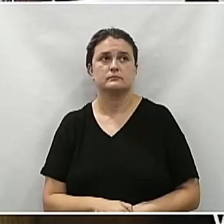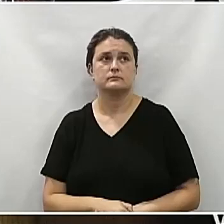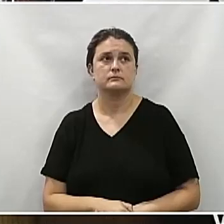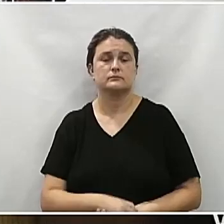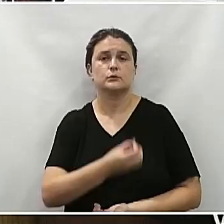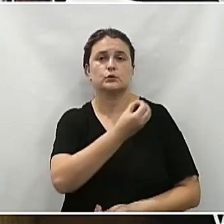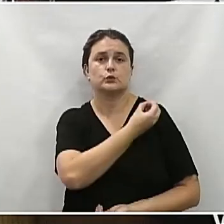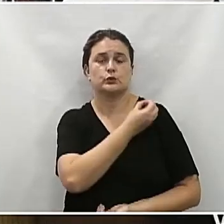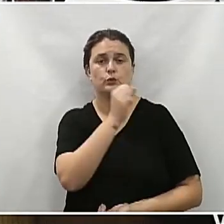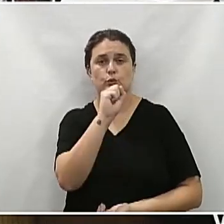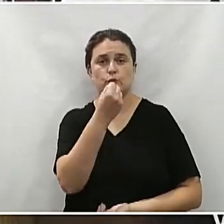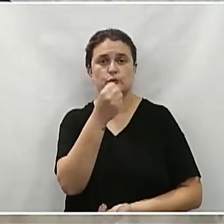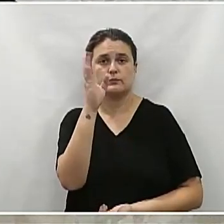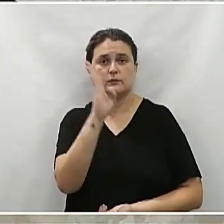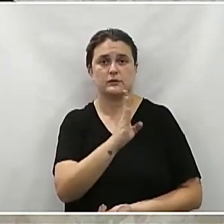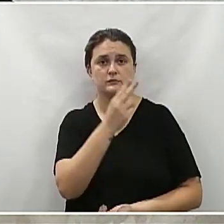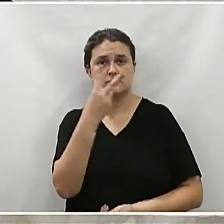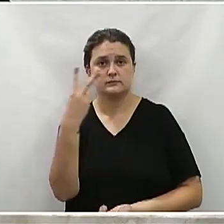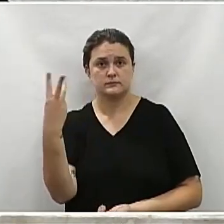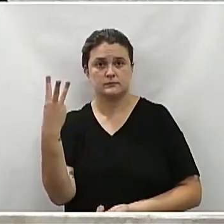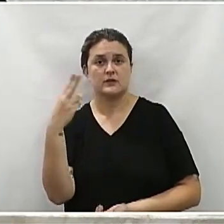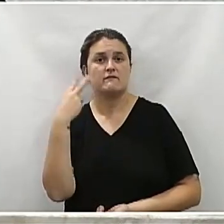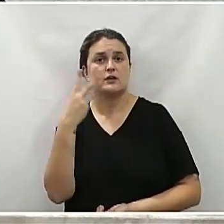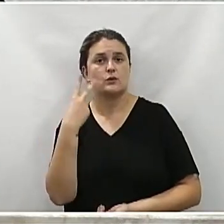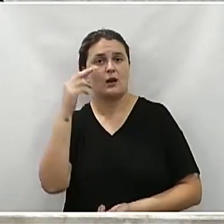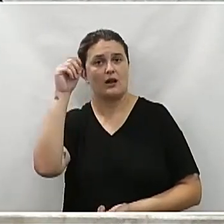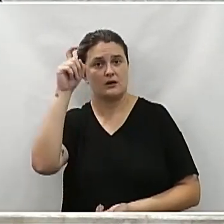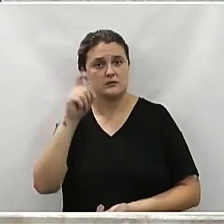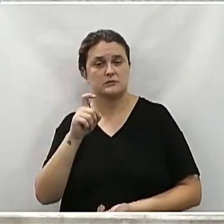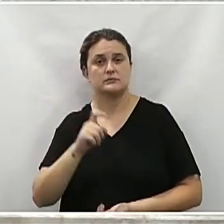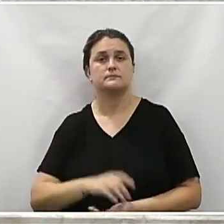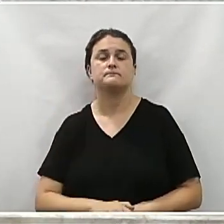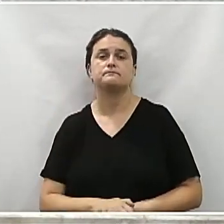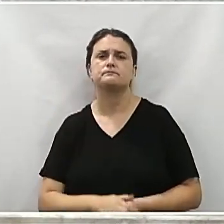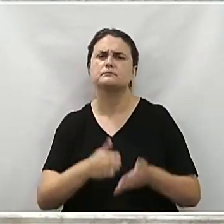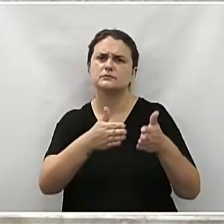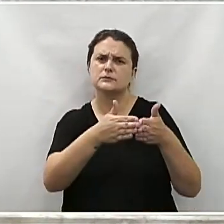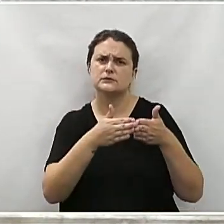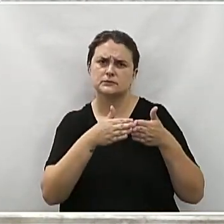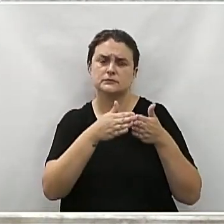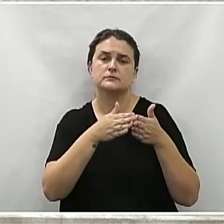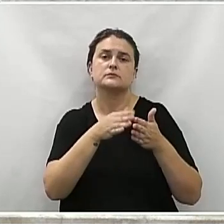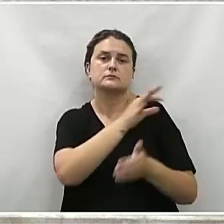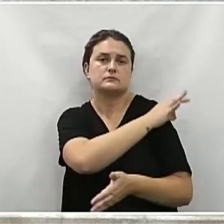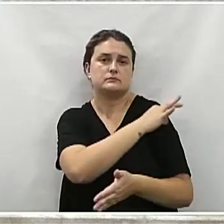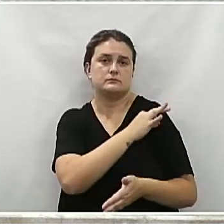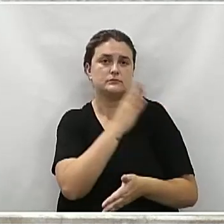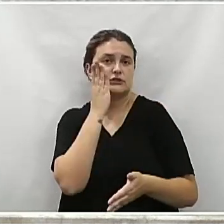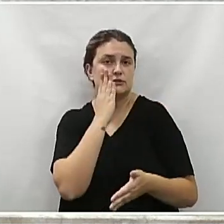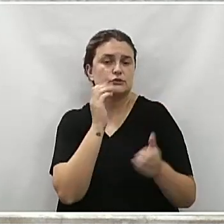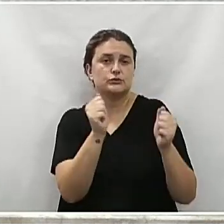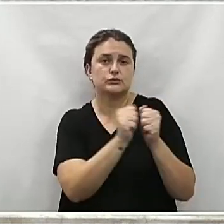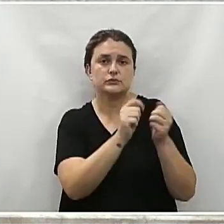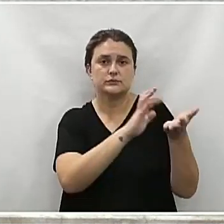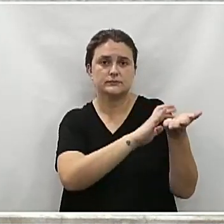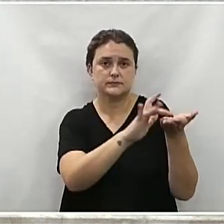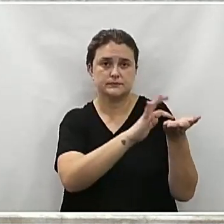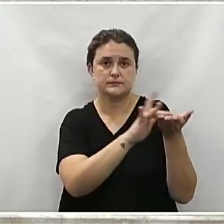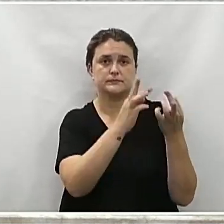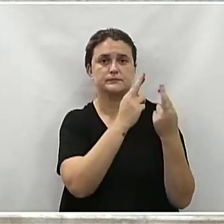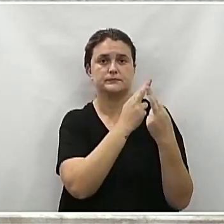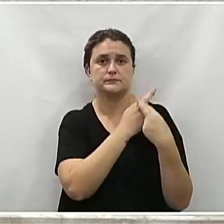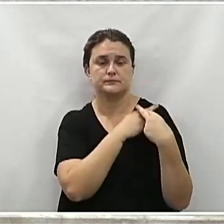Número 8 de 2023, do vereador Alex de Anastácio. Ao Poder Executivo Municipal, juntamente com a Secretaria